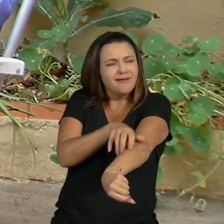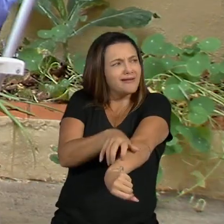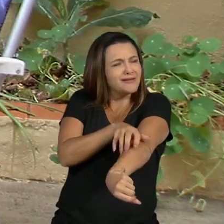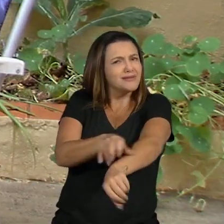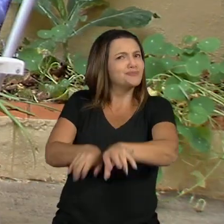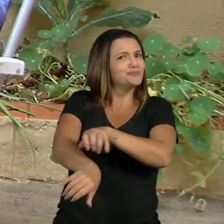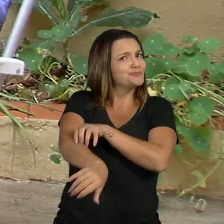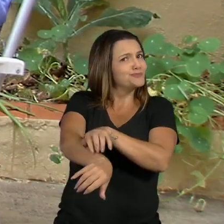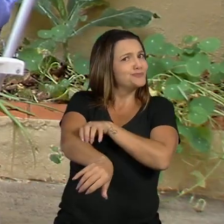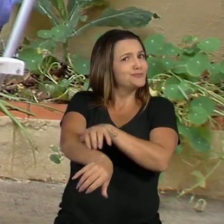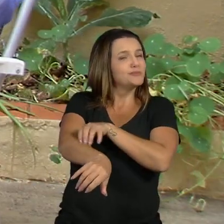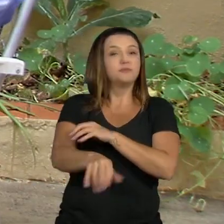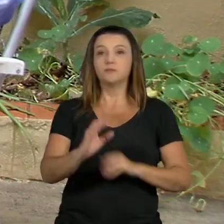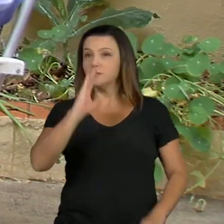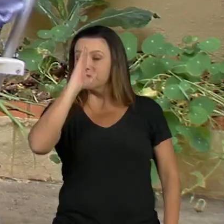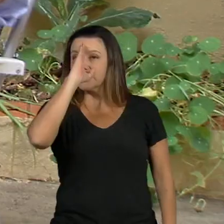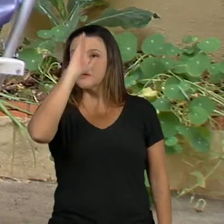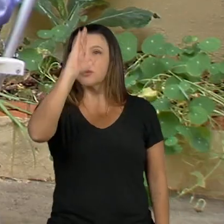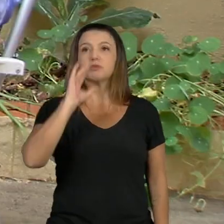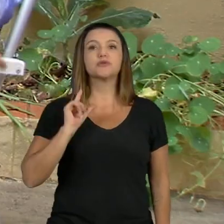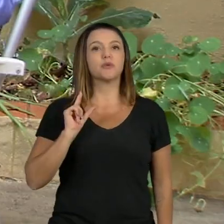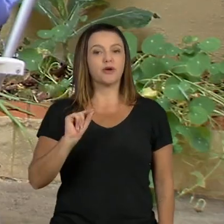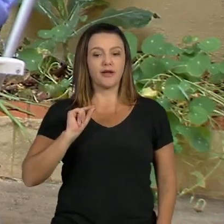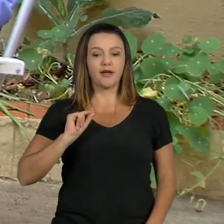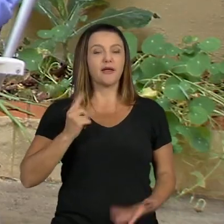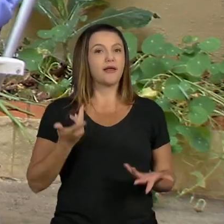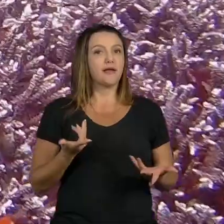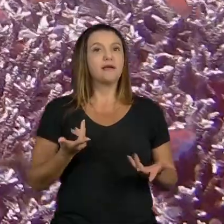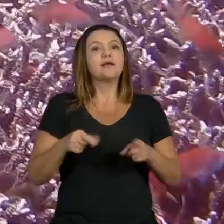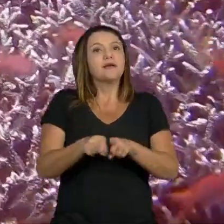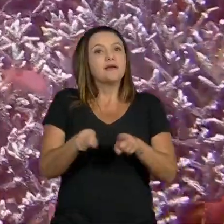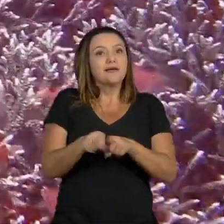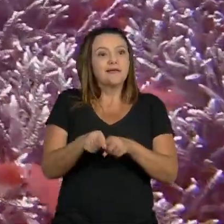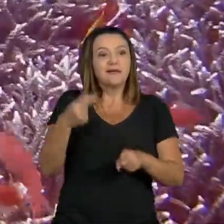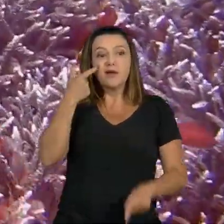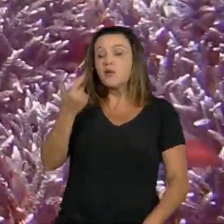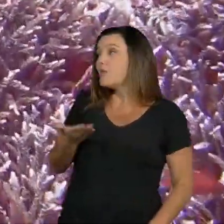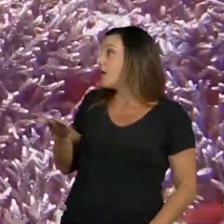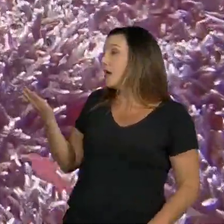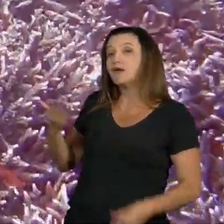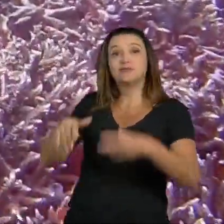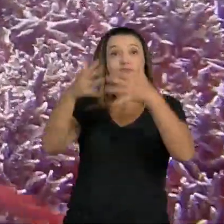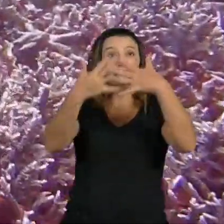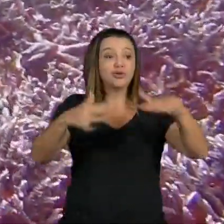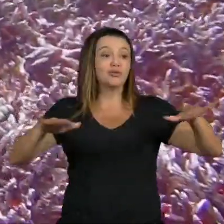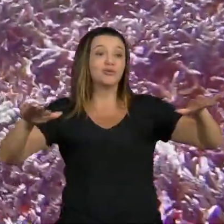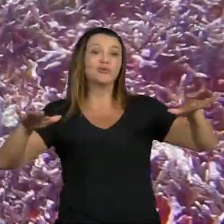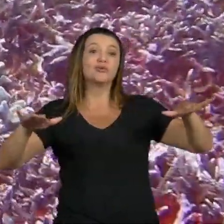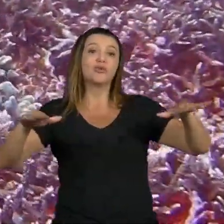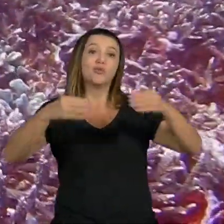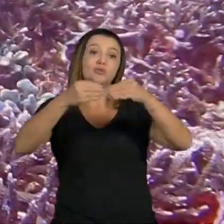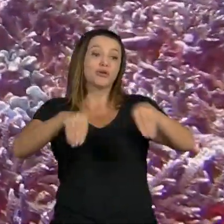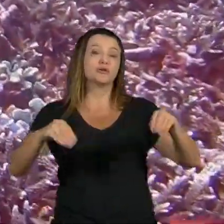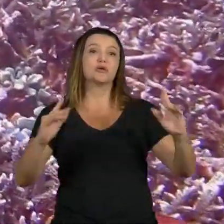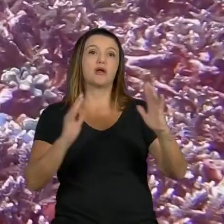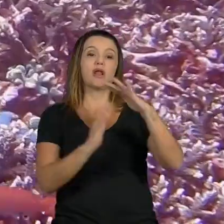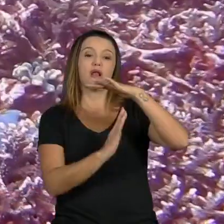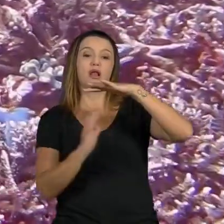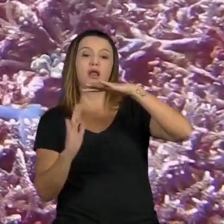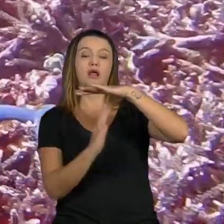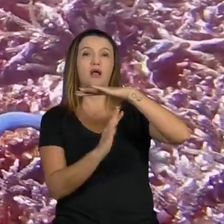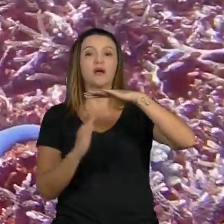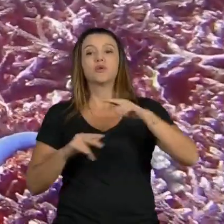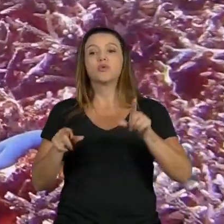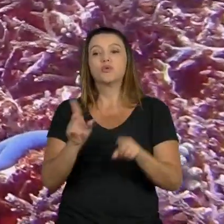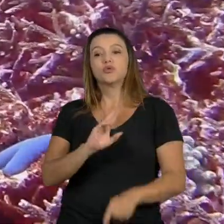e principalmente afetar o equilíbrio da vida marinha, principalmente falando dos corais, que é o caso da oxibenzona, também